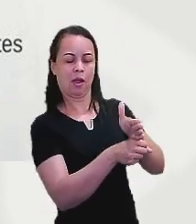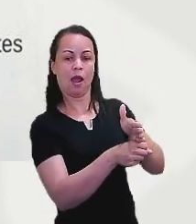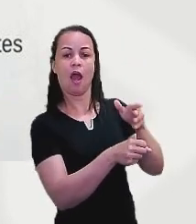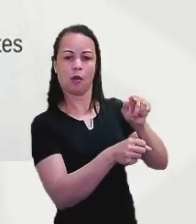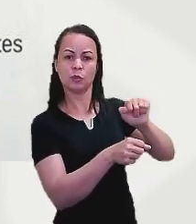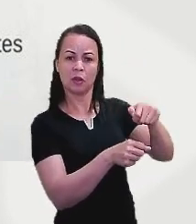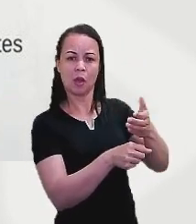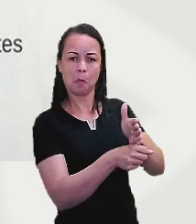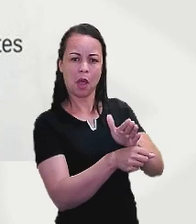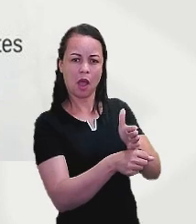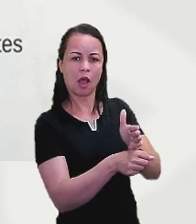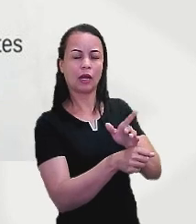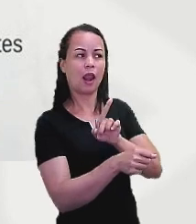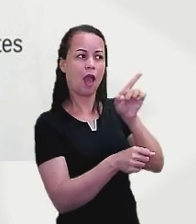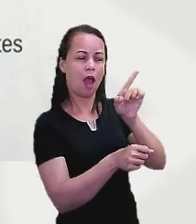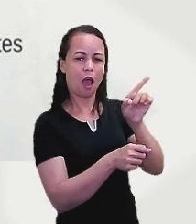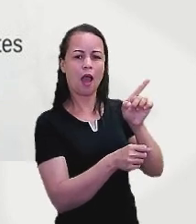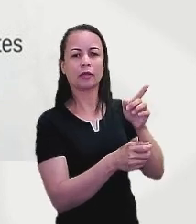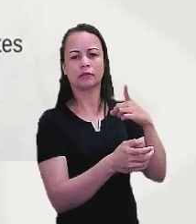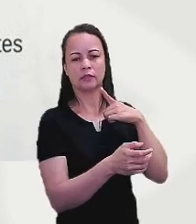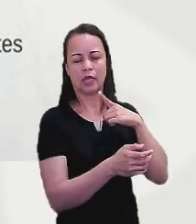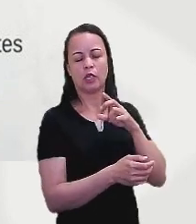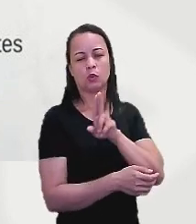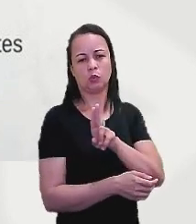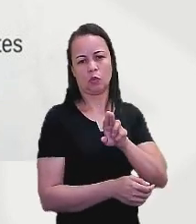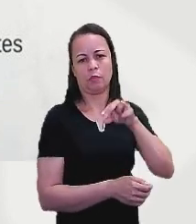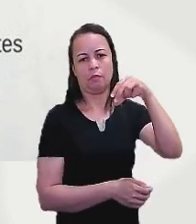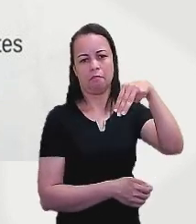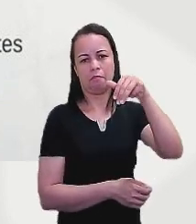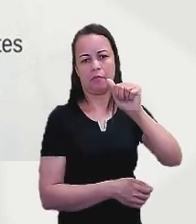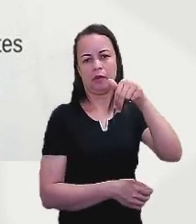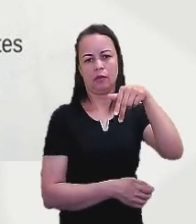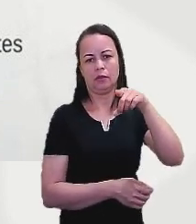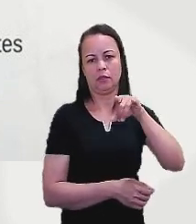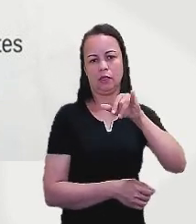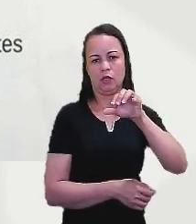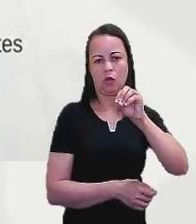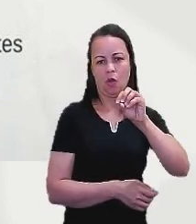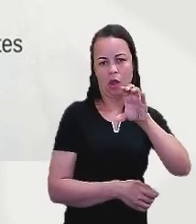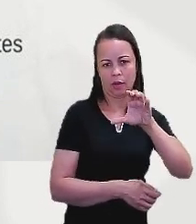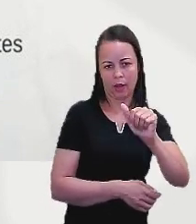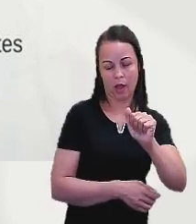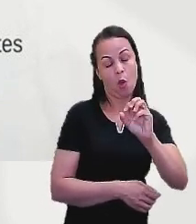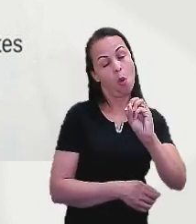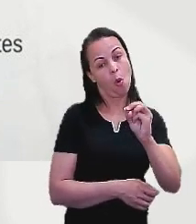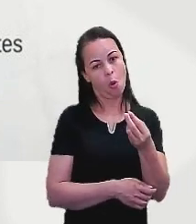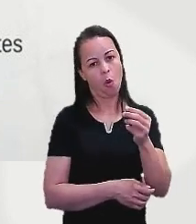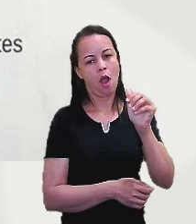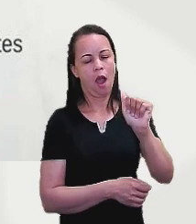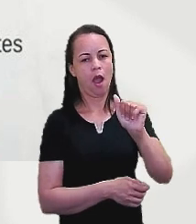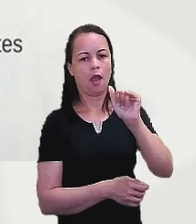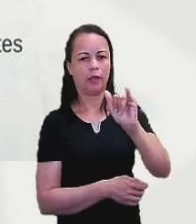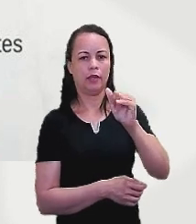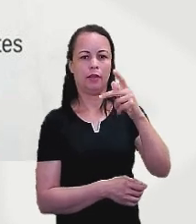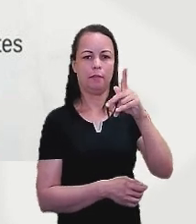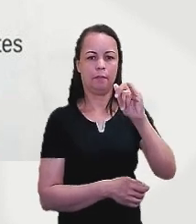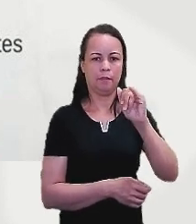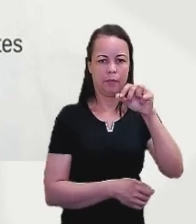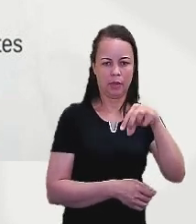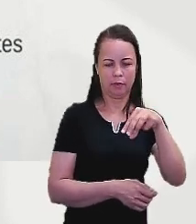ela é chamada de mandioca ou de aipim. Então, isso é uma variação linguística